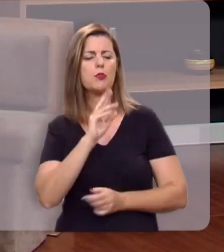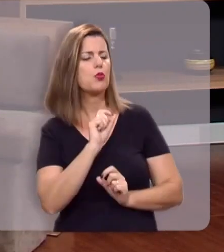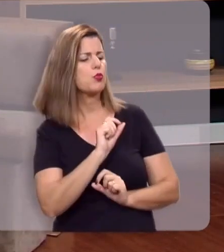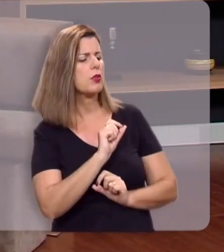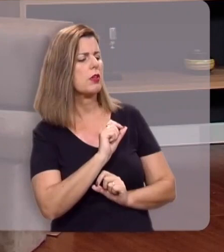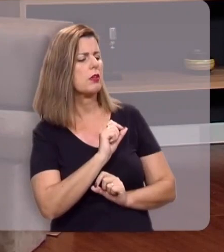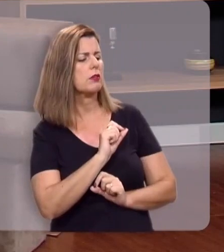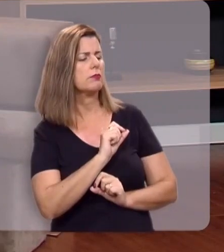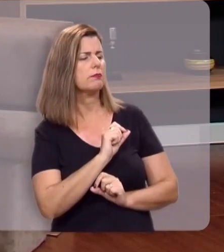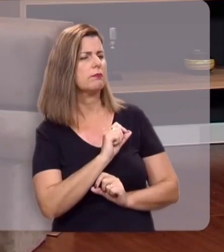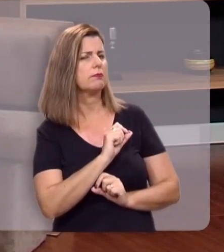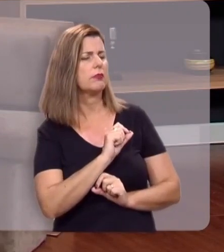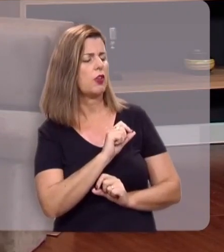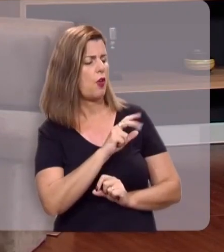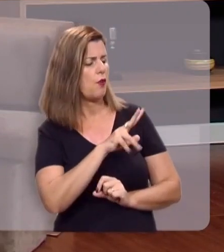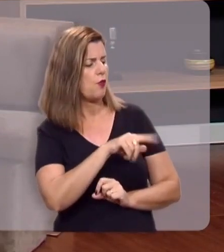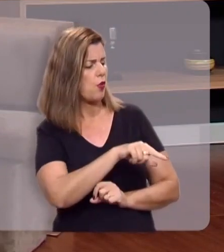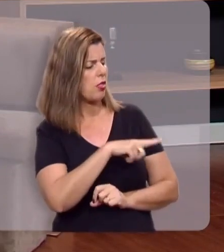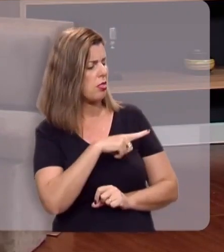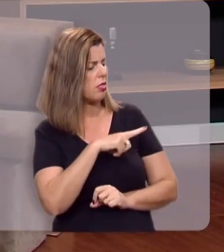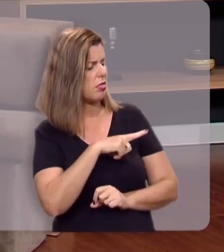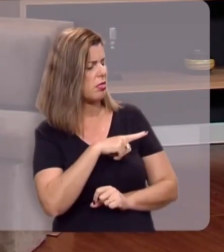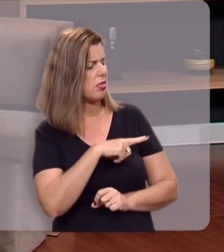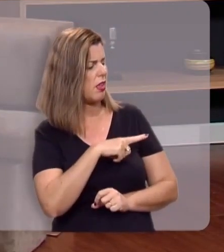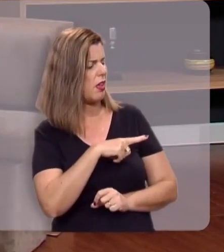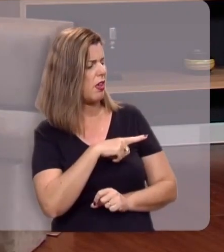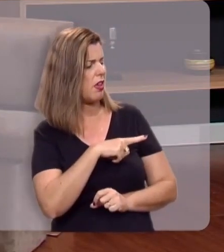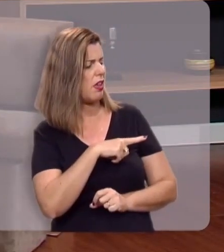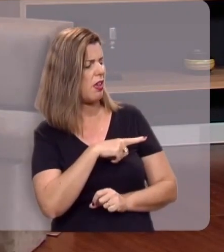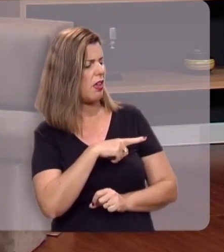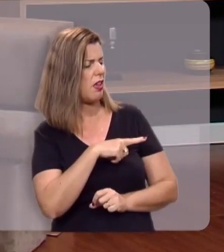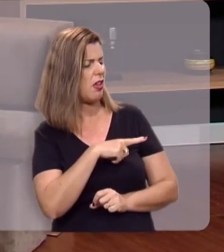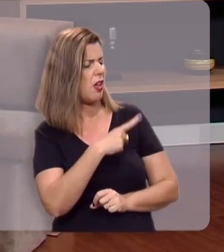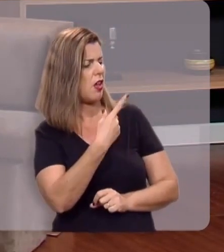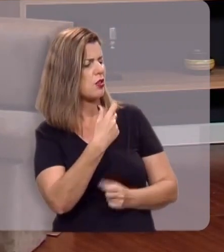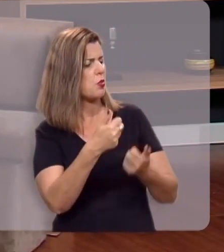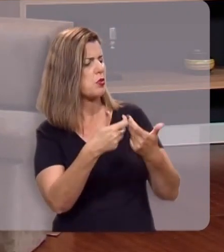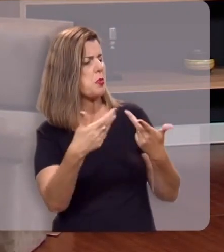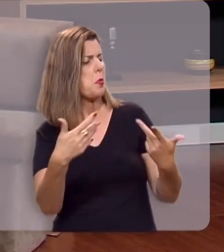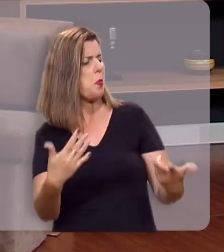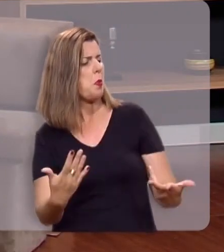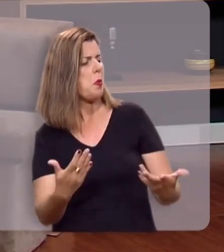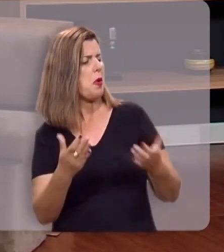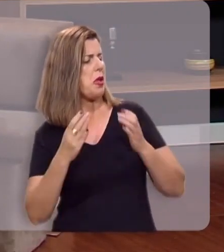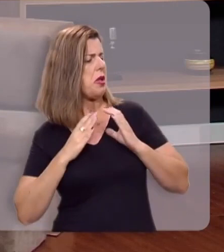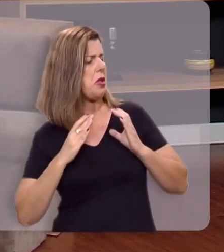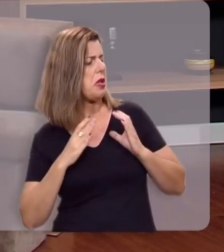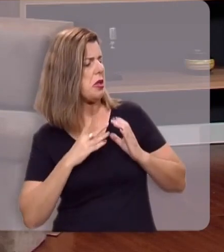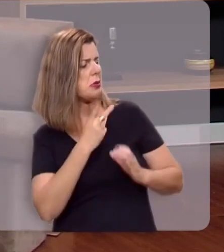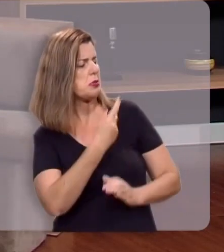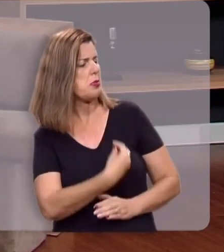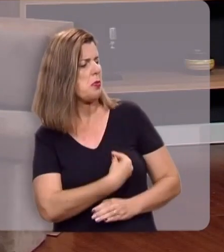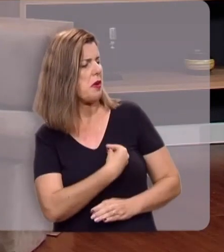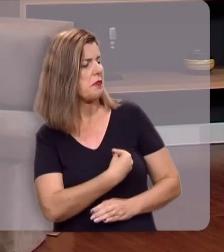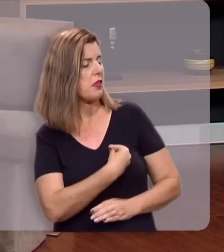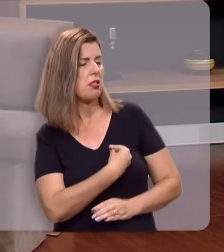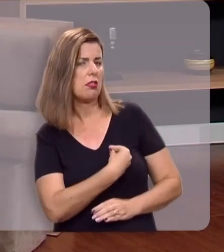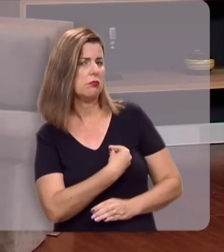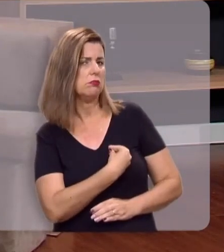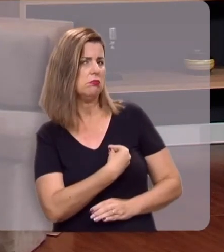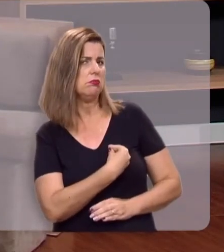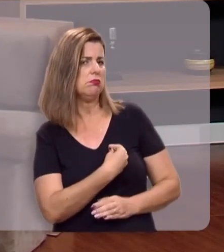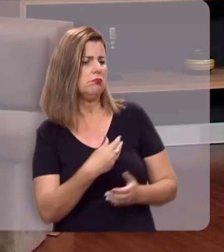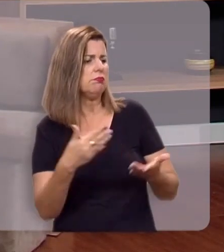foi: você teve as suas iguarias na sua vida